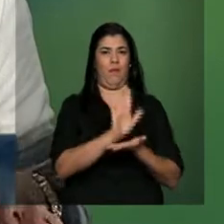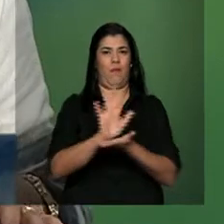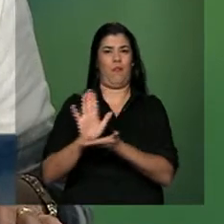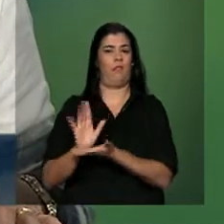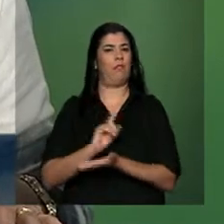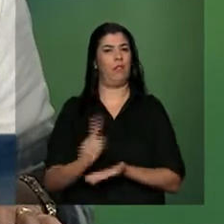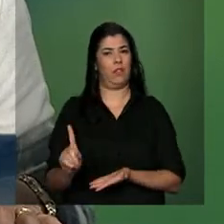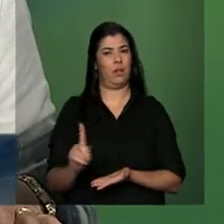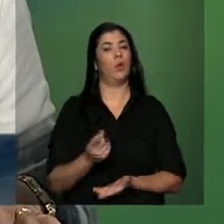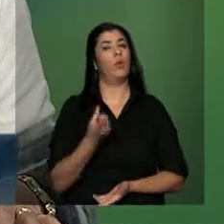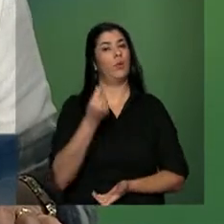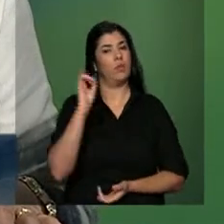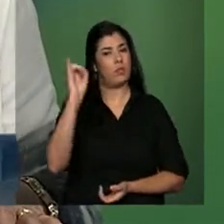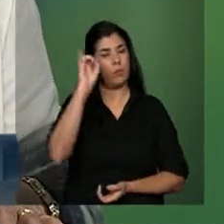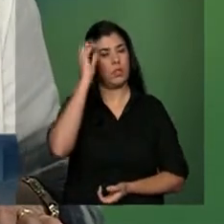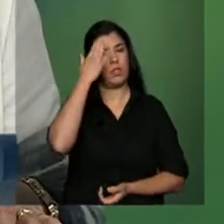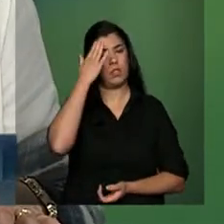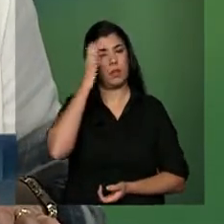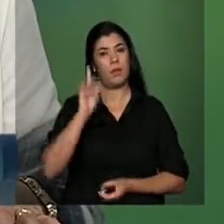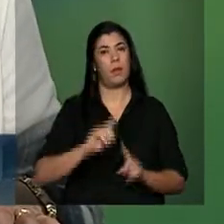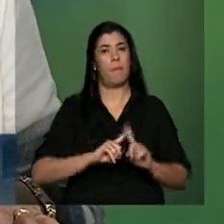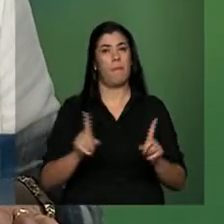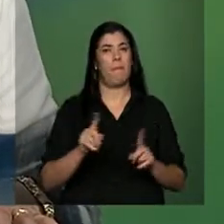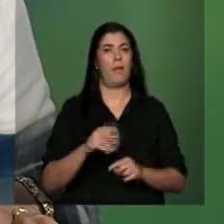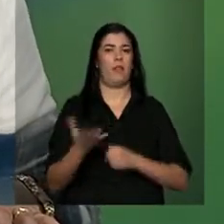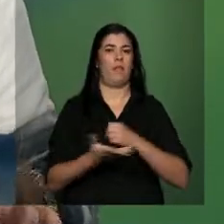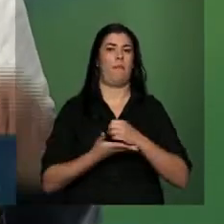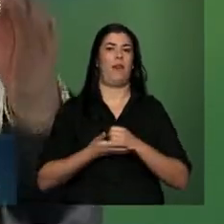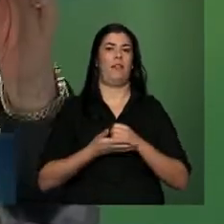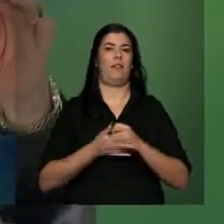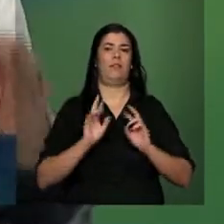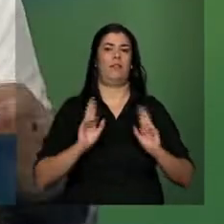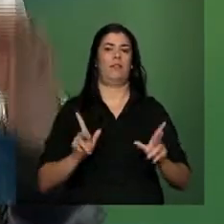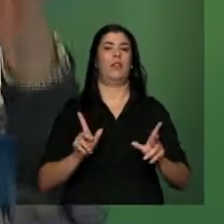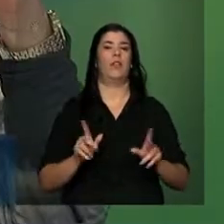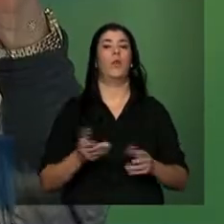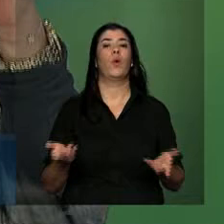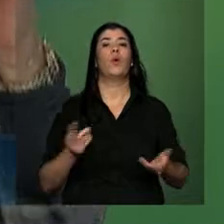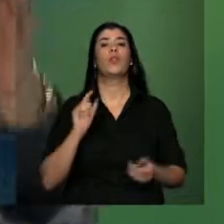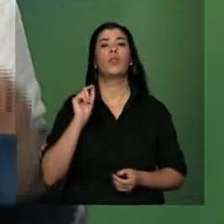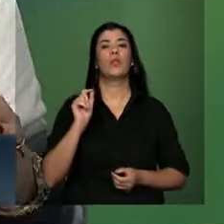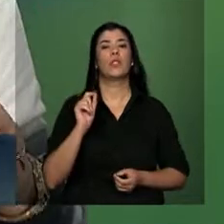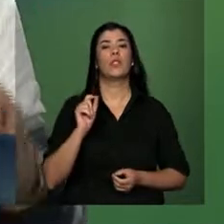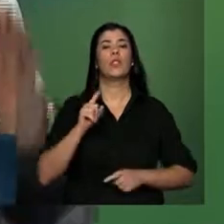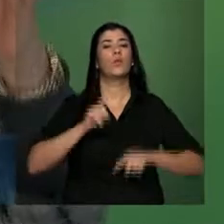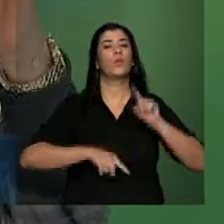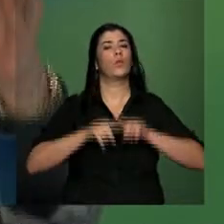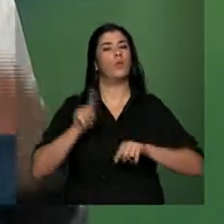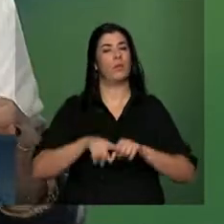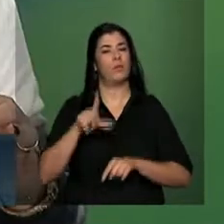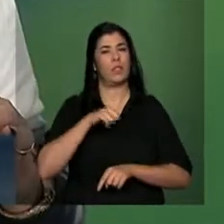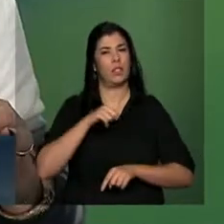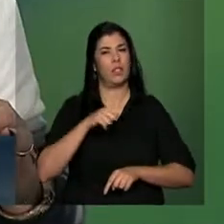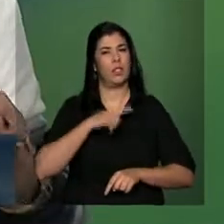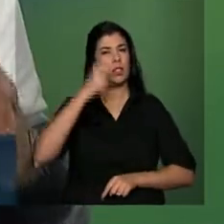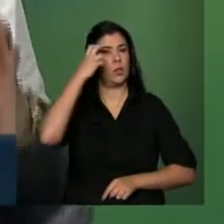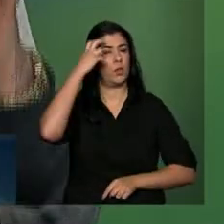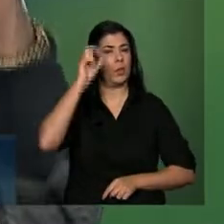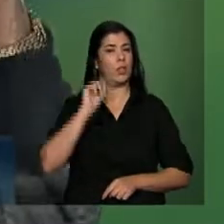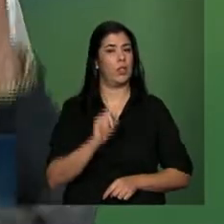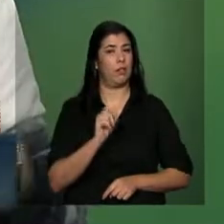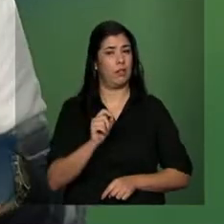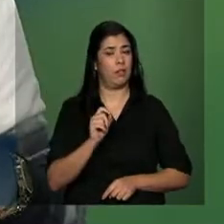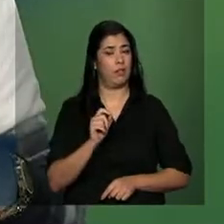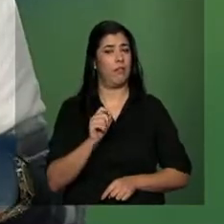eficiência. O dinheiro é importante, mas não é o fundamental. O fundamental hoje são os instrumentos de inteligência,